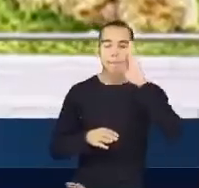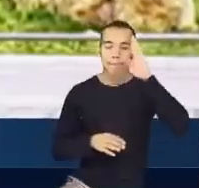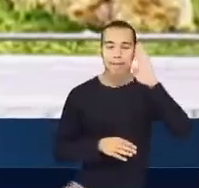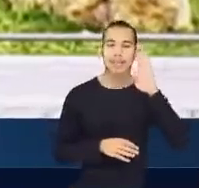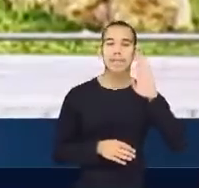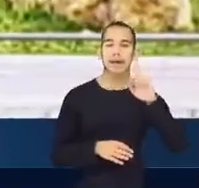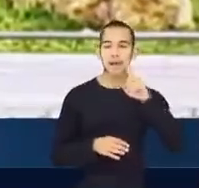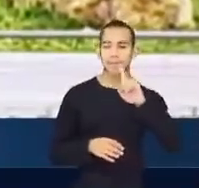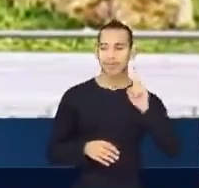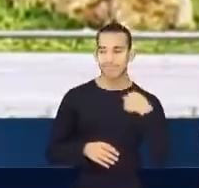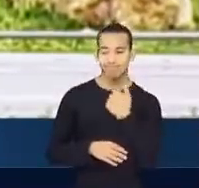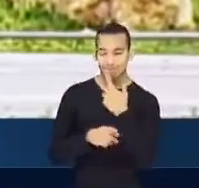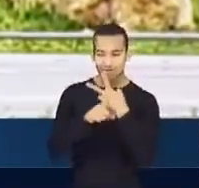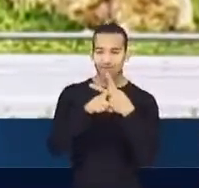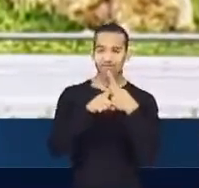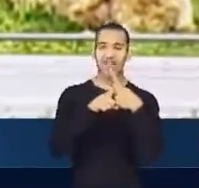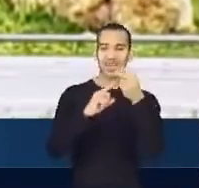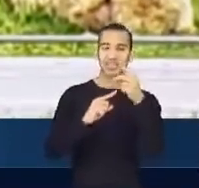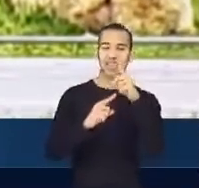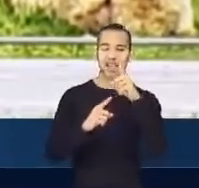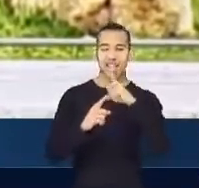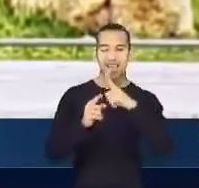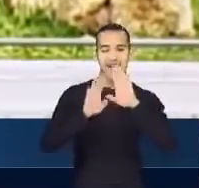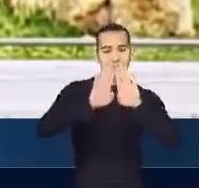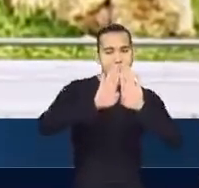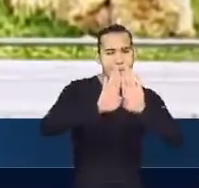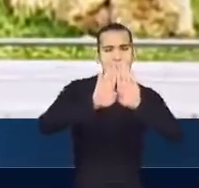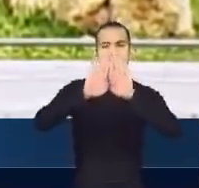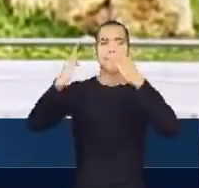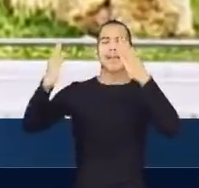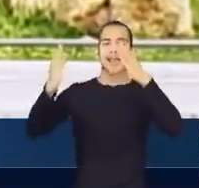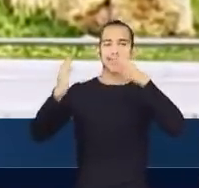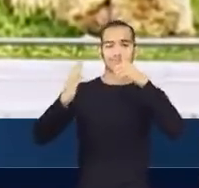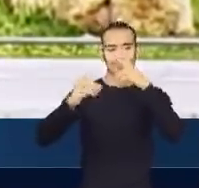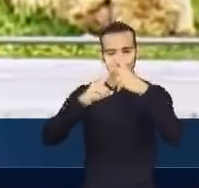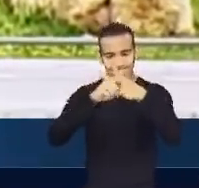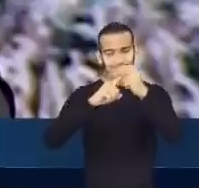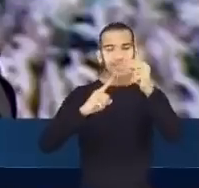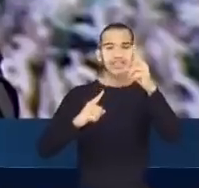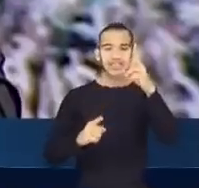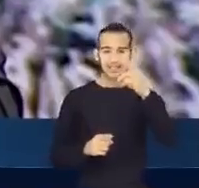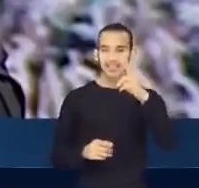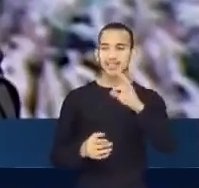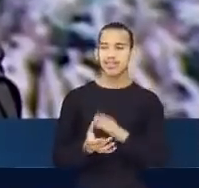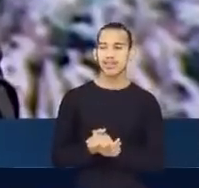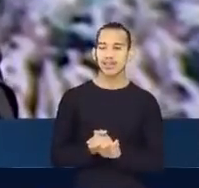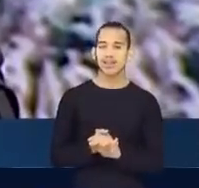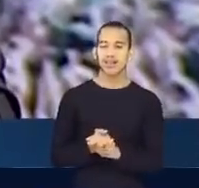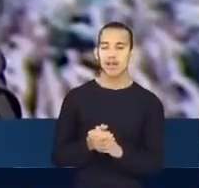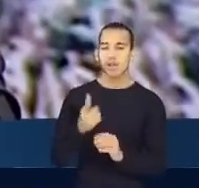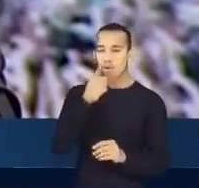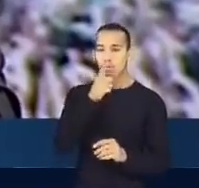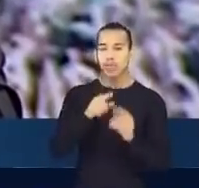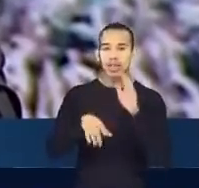para se vencer, para se abrir a grande porta, para se conquistar, para se obter o